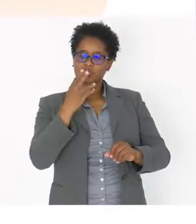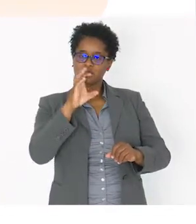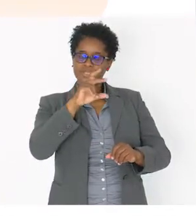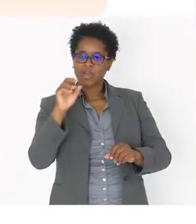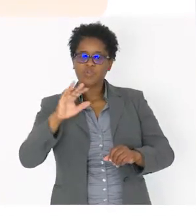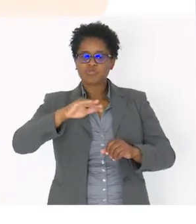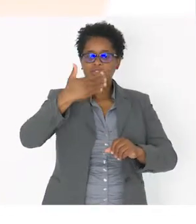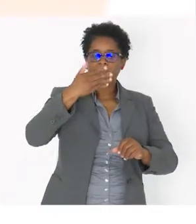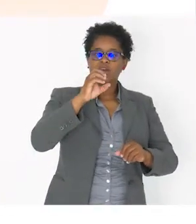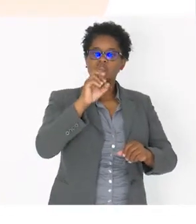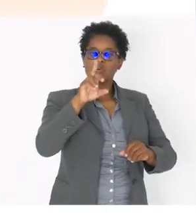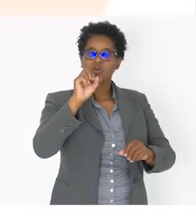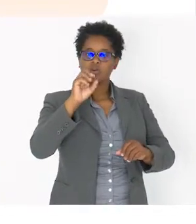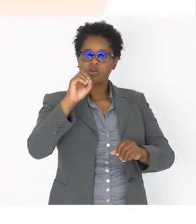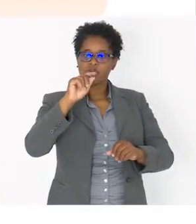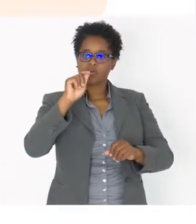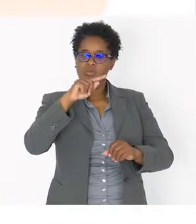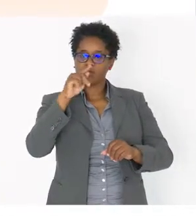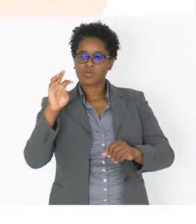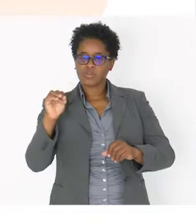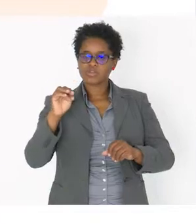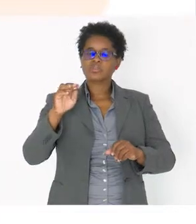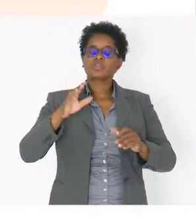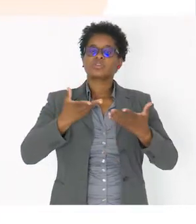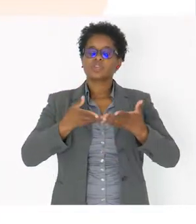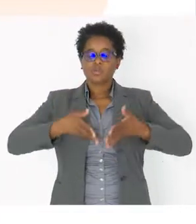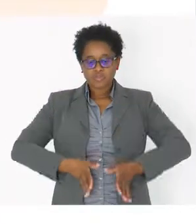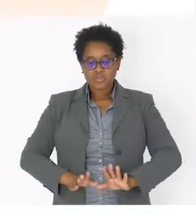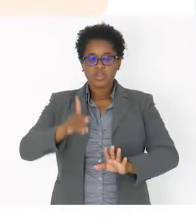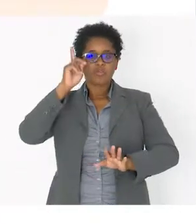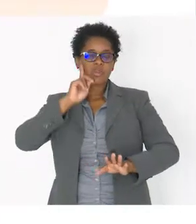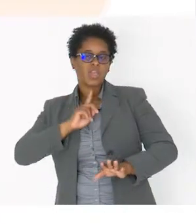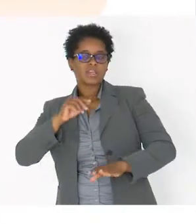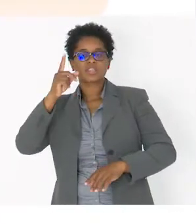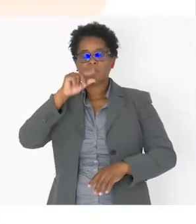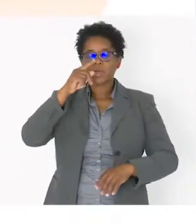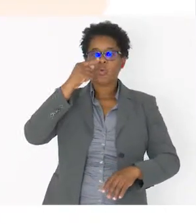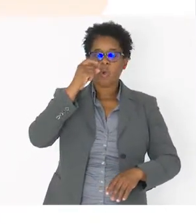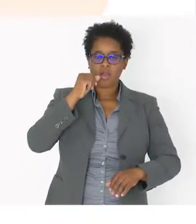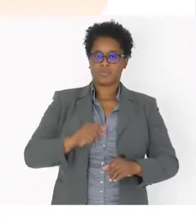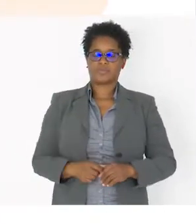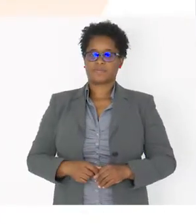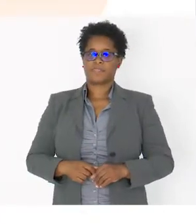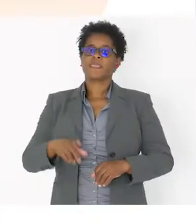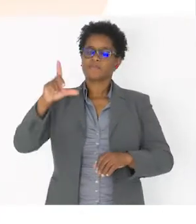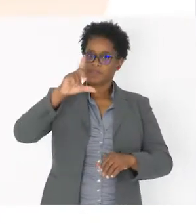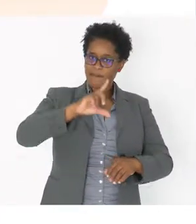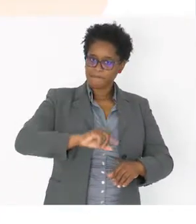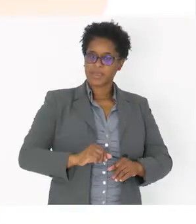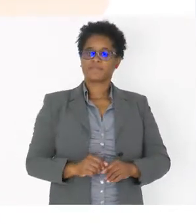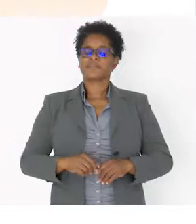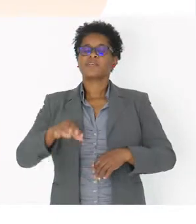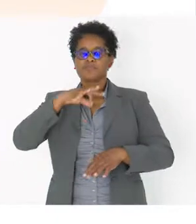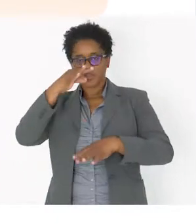órgãos de reprodução nas mulheres e nos homens. Também vamos falar